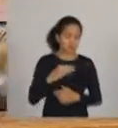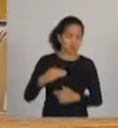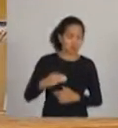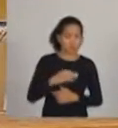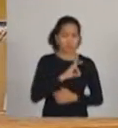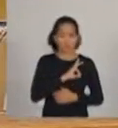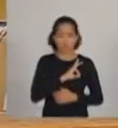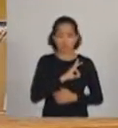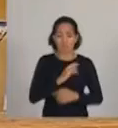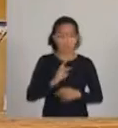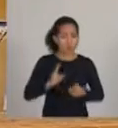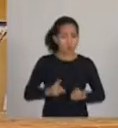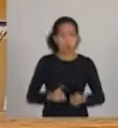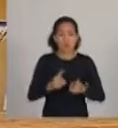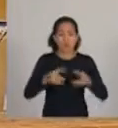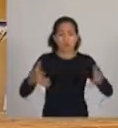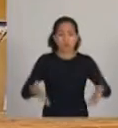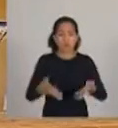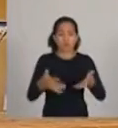mais desmotivados porque estão